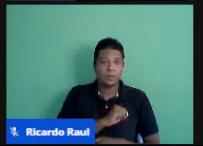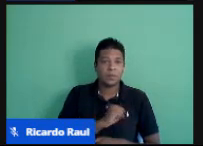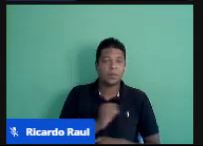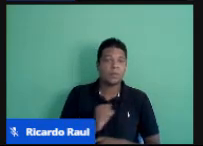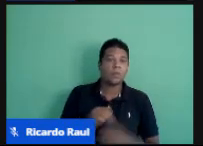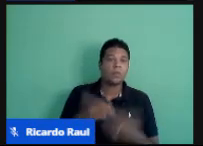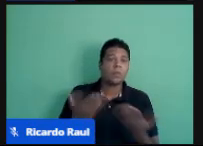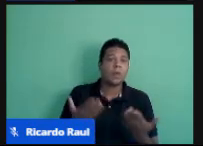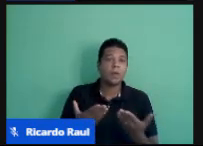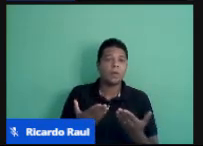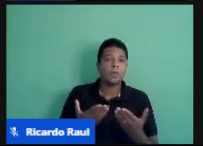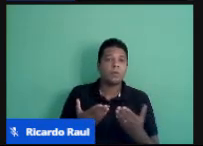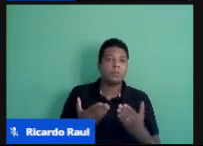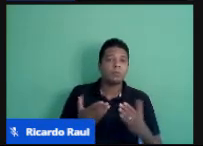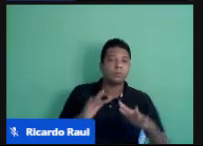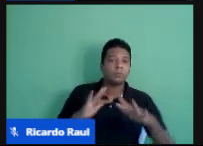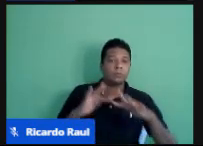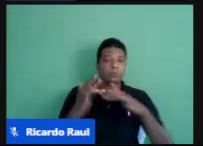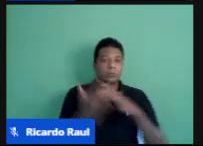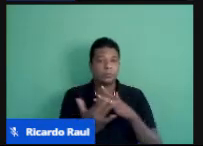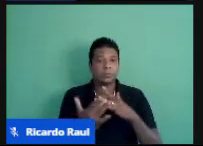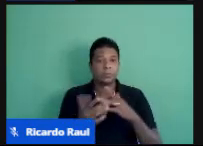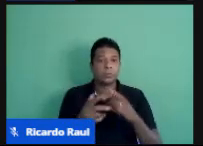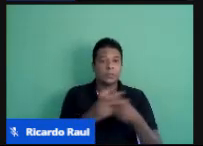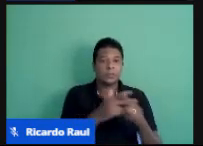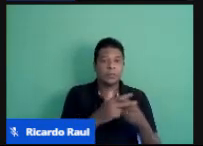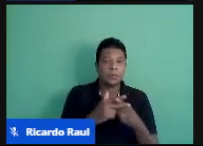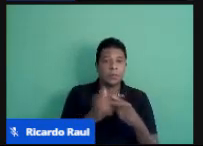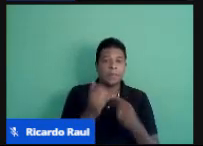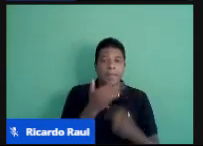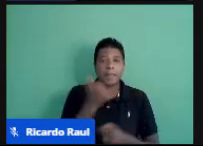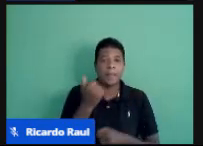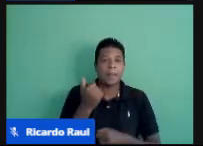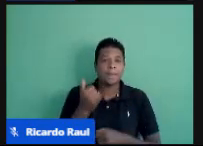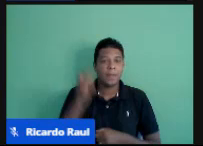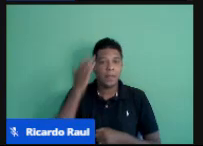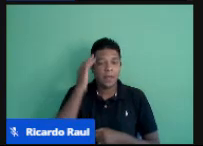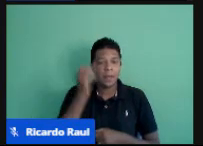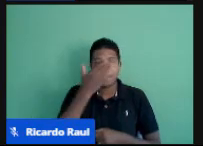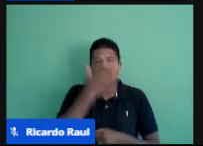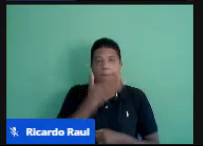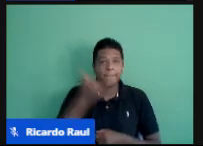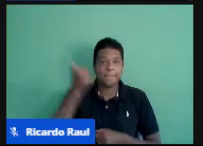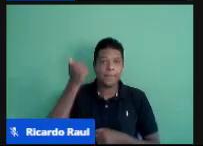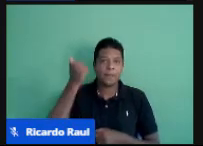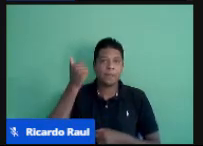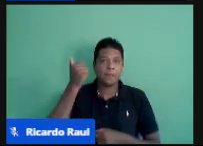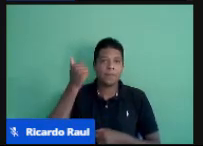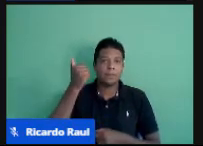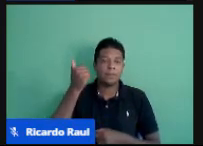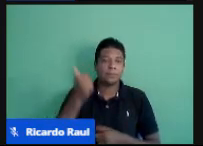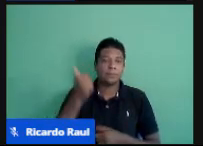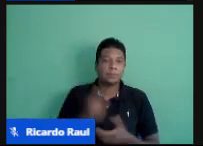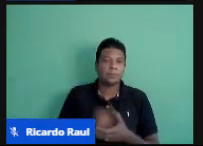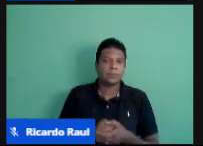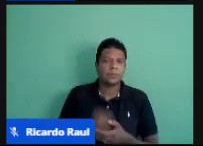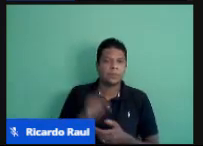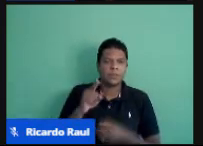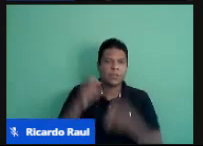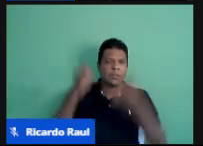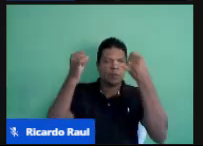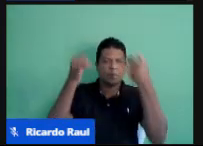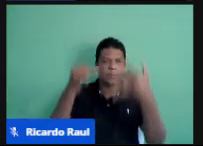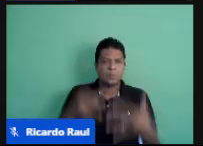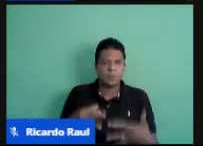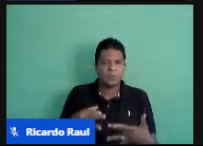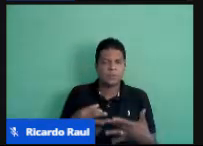você acha bacana do Telegram, né? Assim, por que você acha ela legal? Eu acho que numa conversa que a gente teve, você comentou um pouco sobre isso. Eu